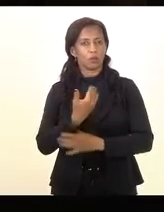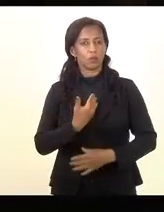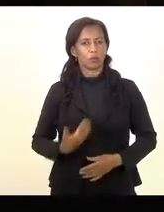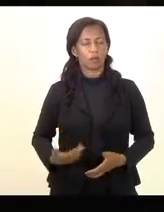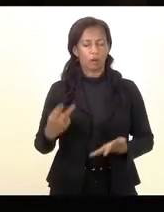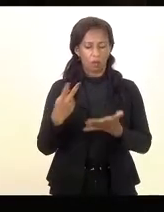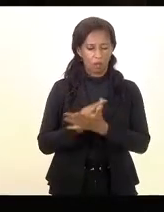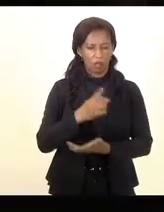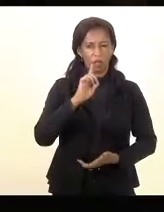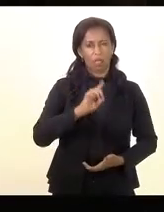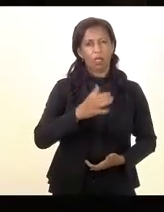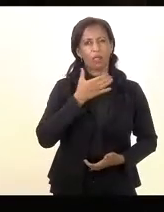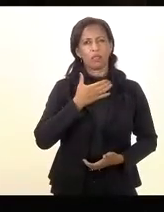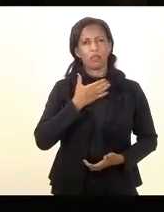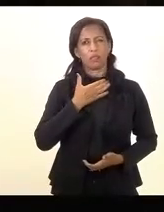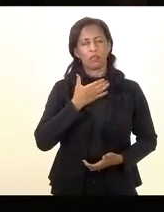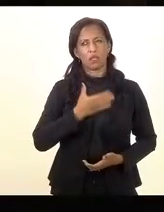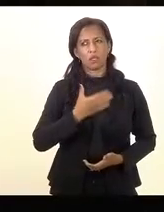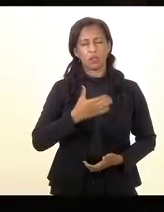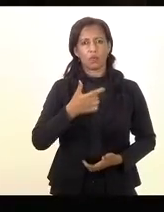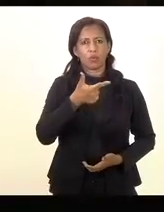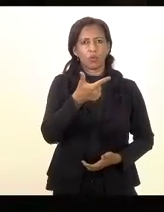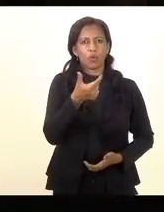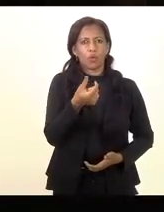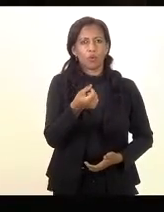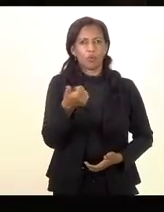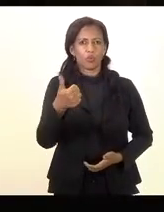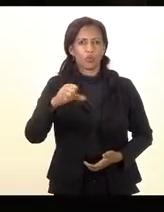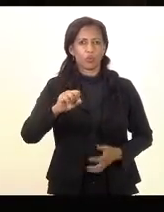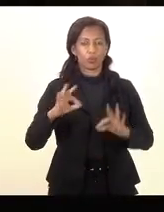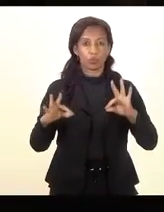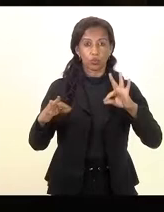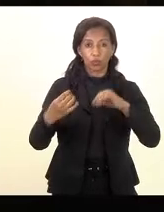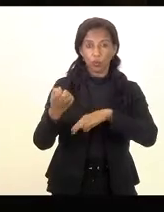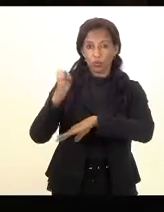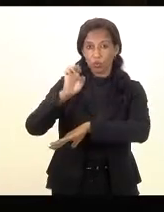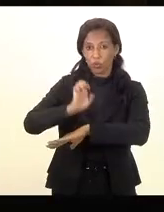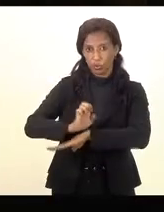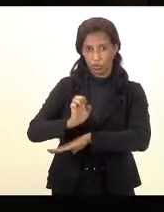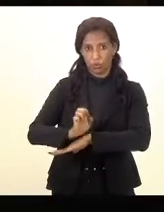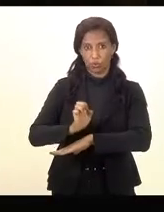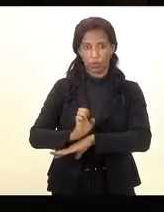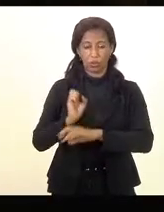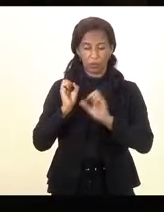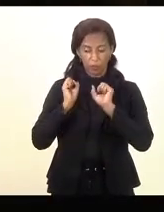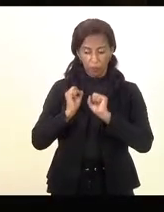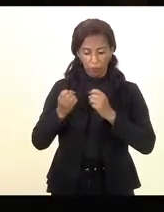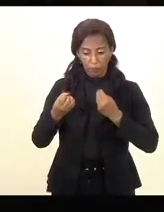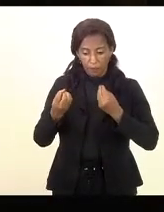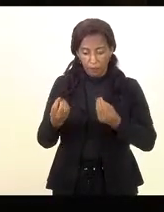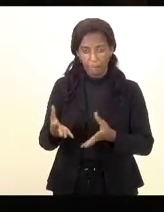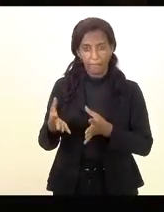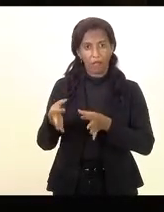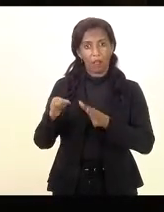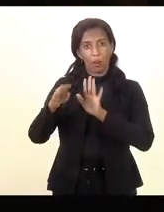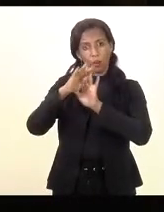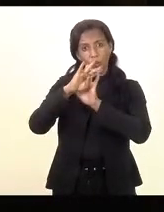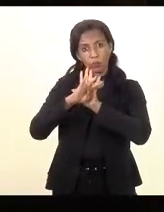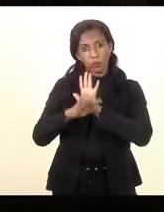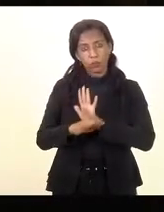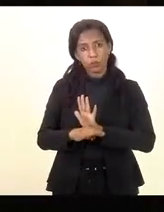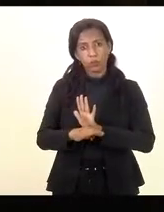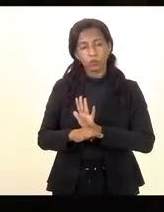dezembro de 2018 que garantiria que todo o estado pudesse apresentar um programa